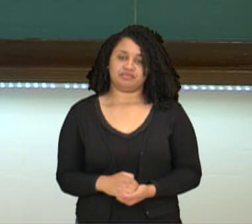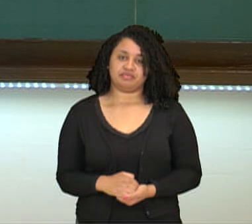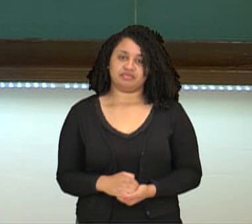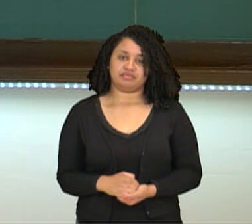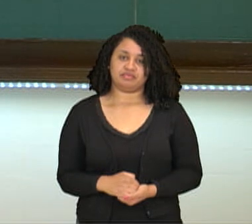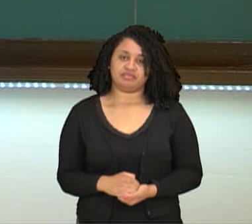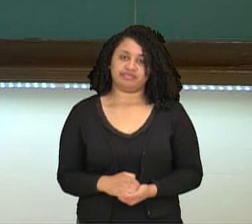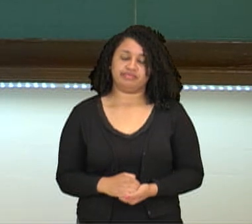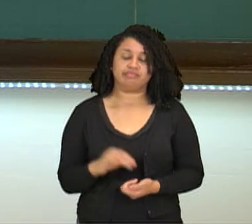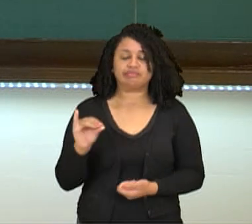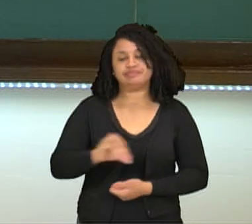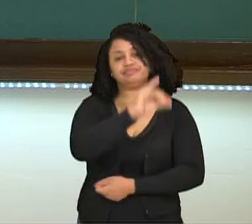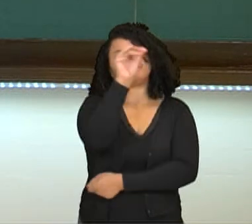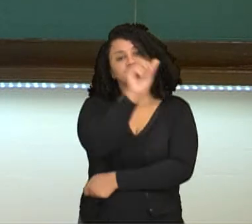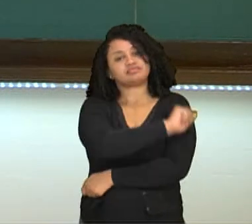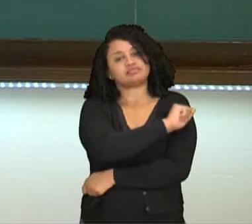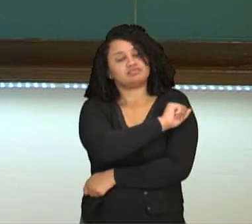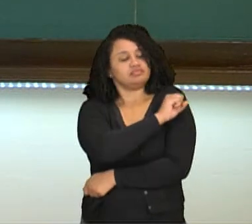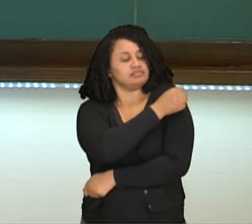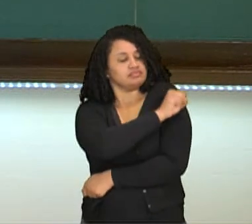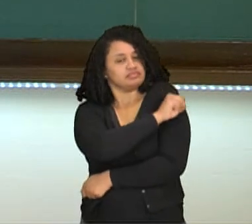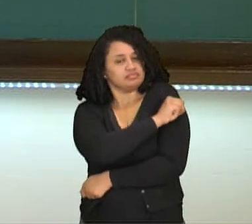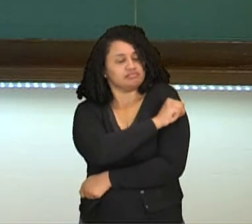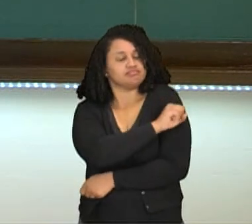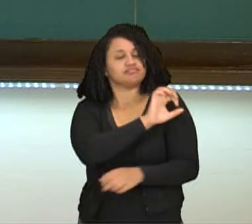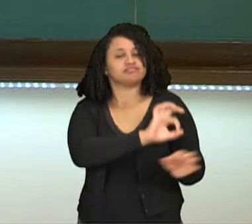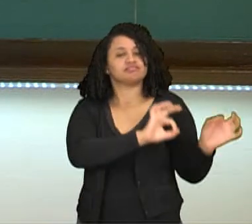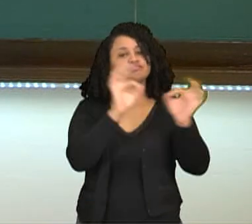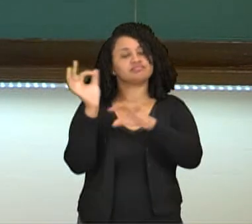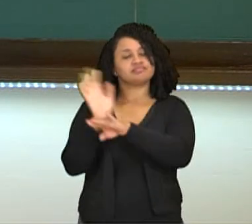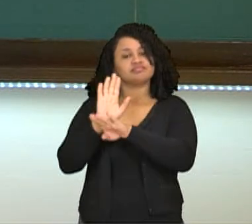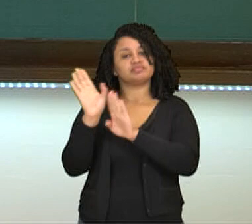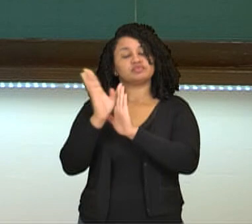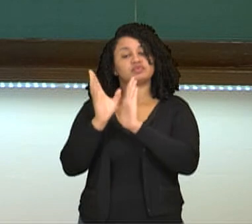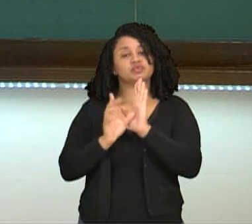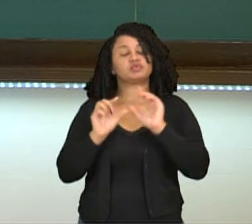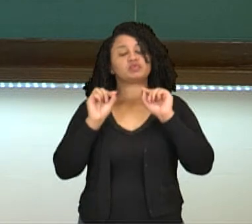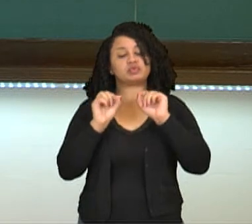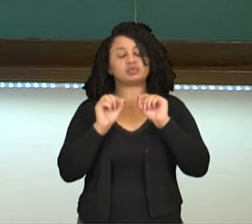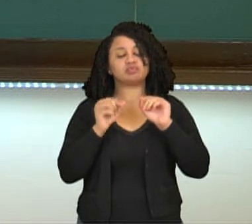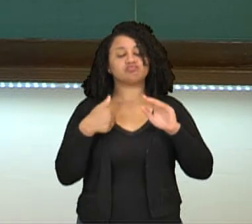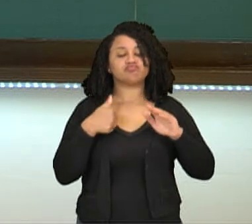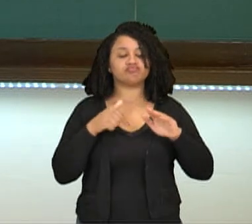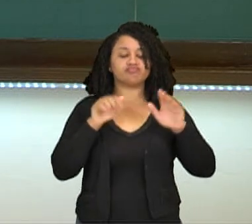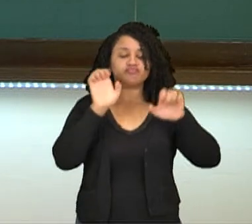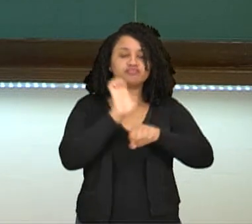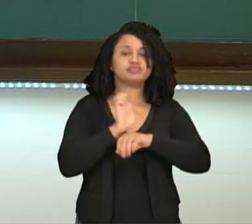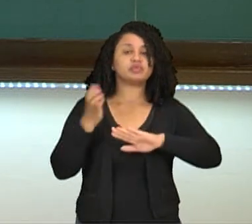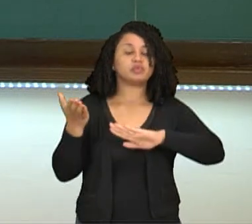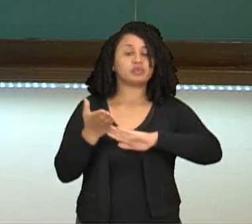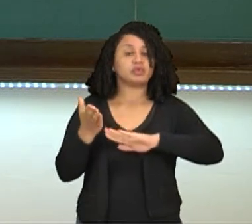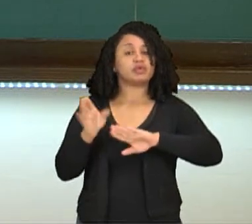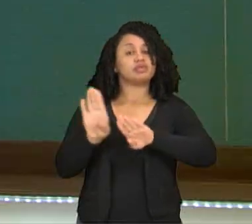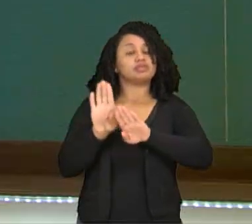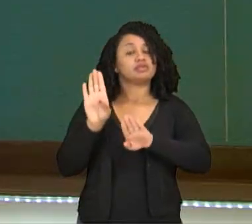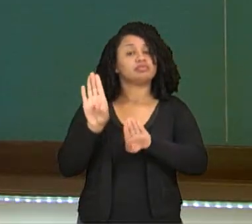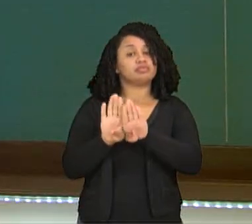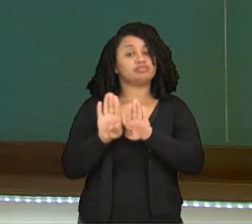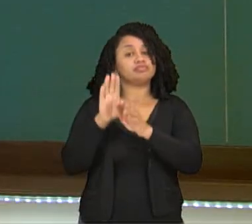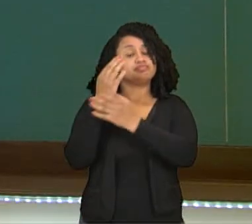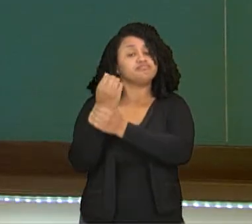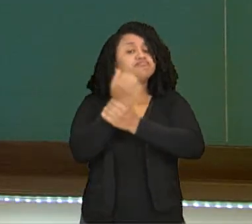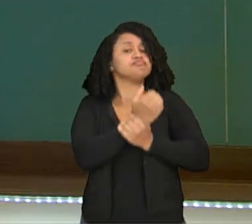Olá, estudantes do 8º ano. Neste vídeo vamos falar sobre o Estado moderno e absolutismo. A gente